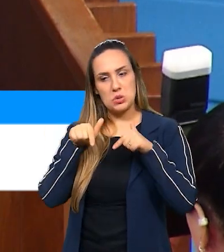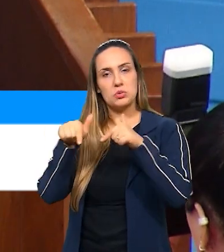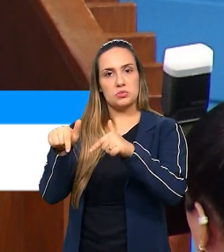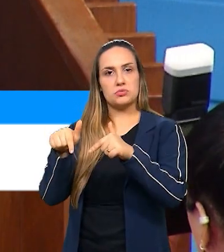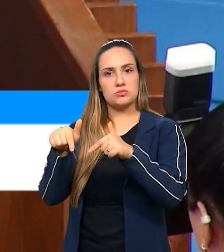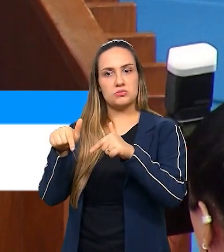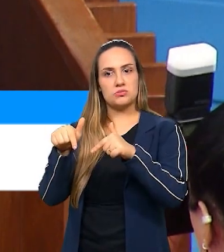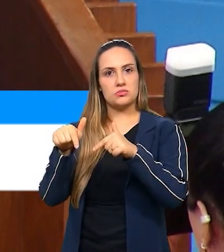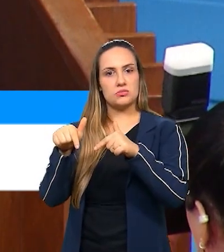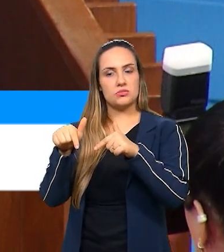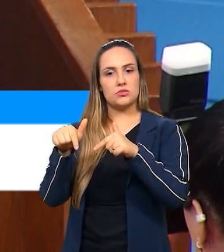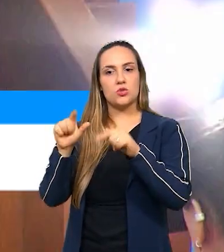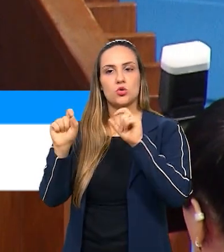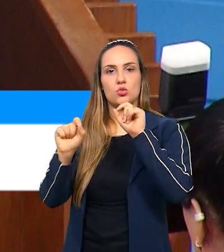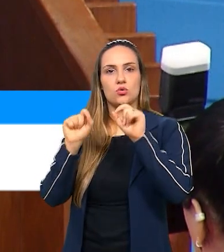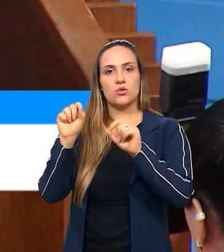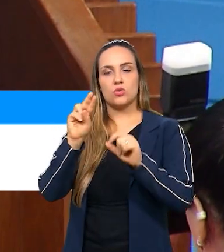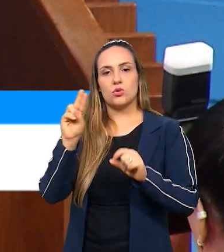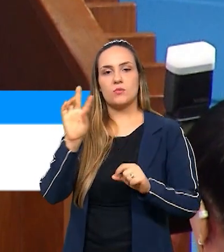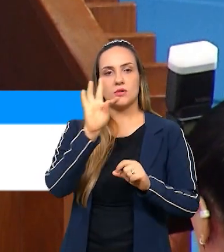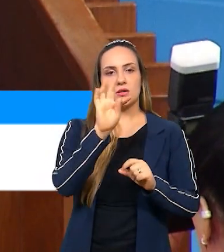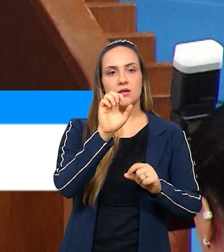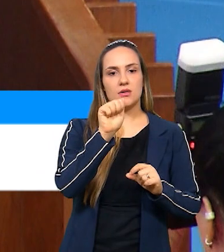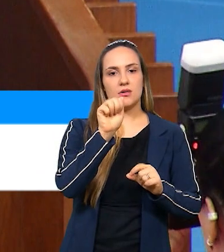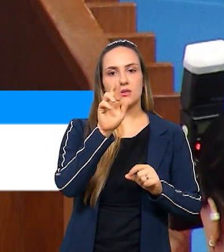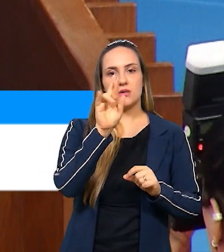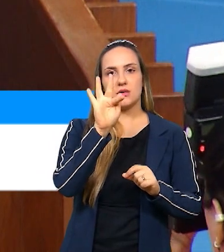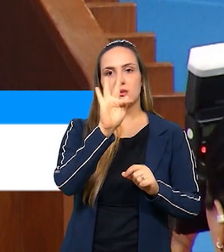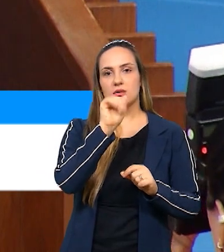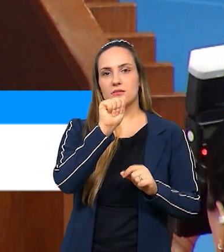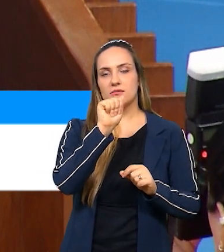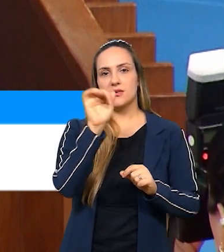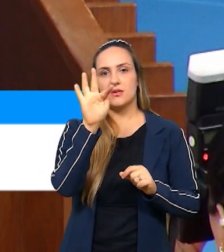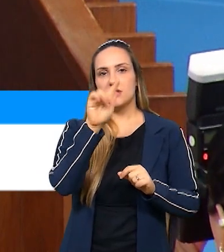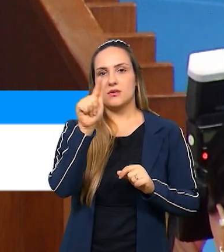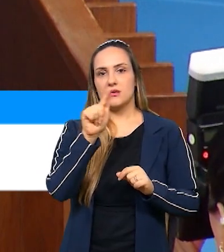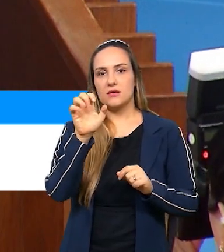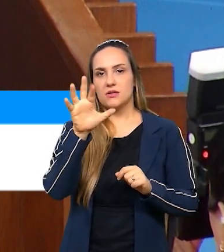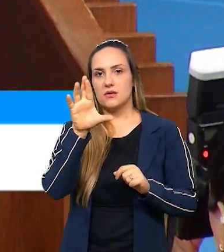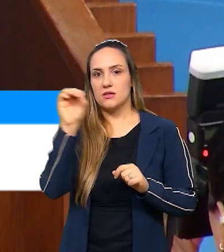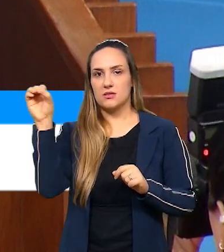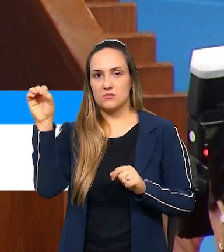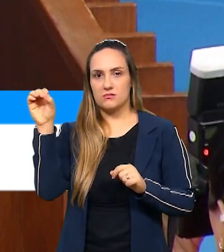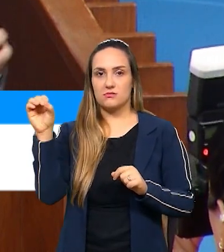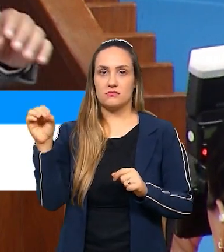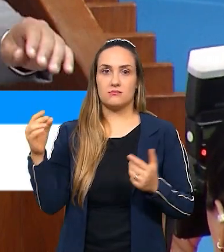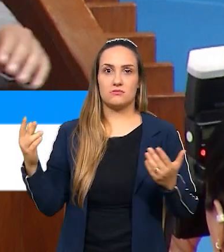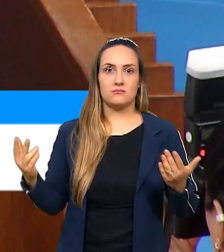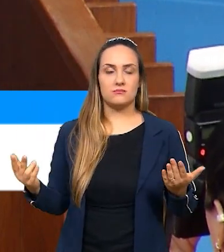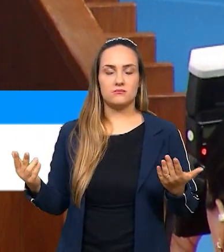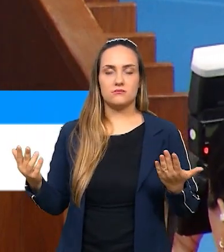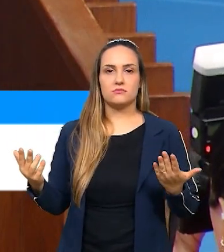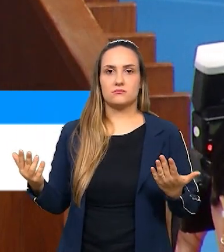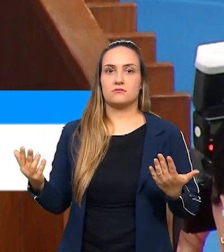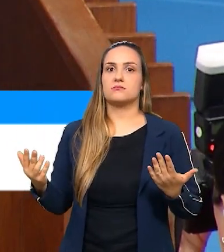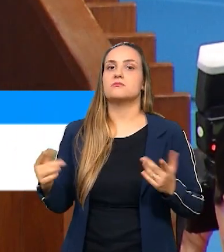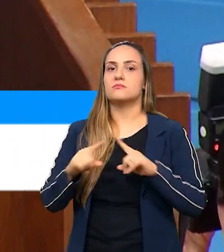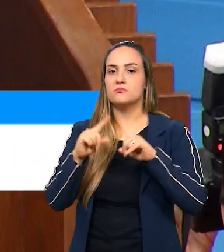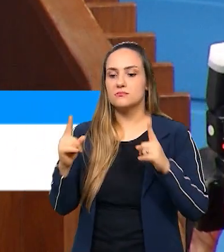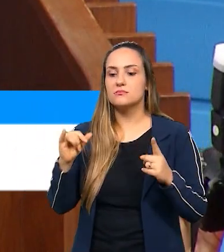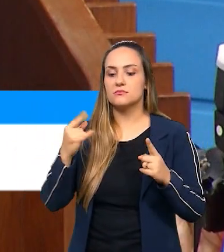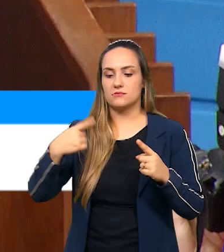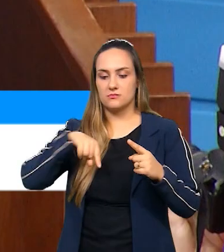defensor da tarifa zero nos ônibus aqui na nossa capital. E, obviamente, que esse modelo, ao